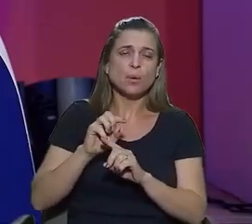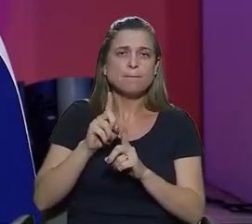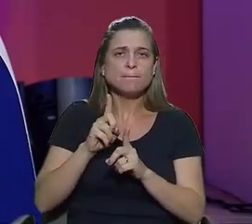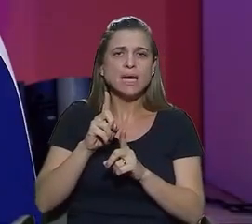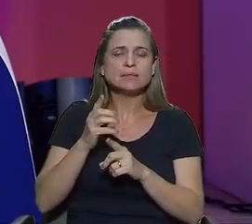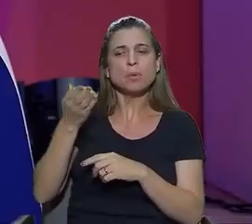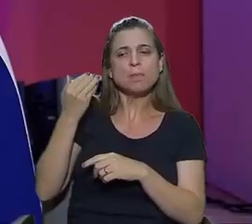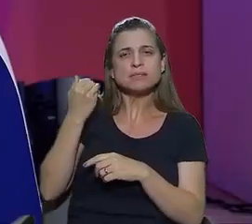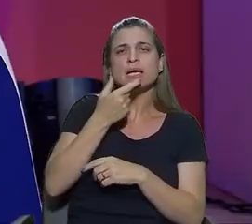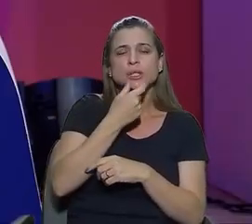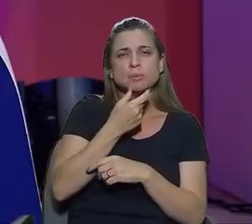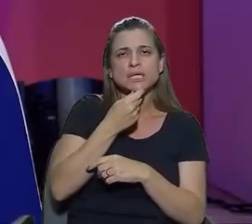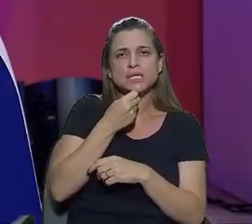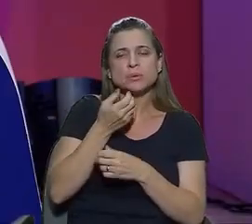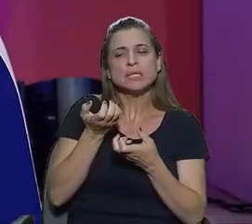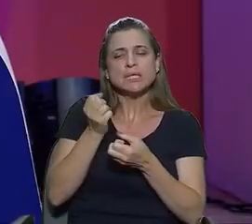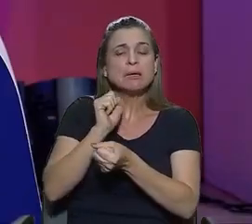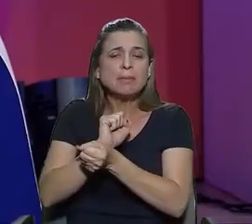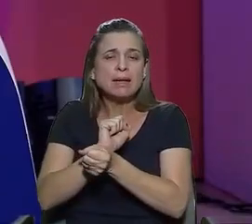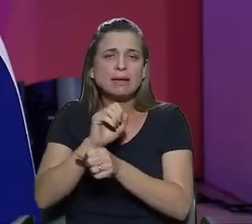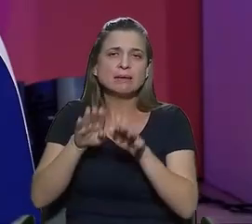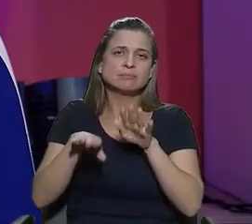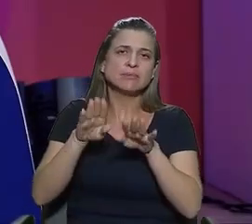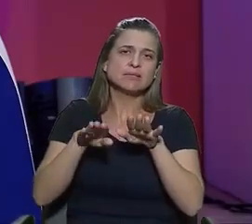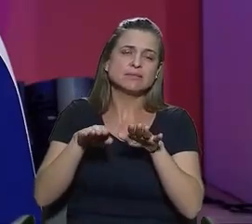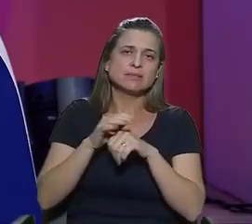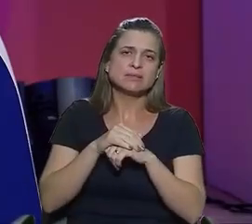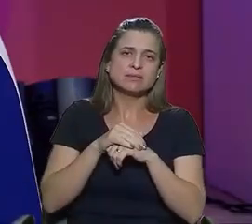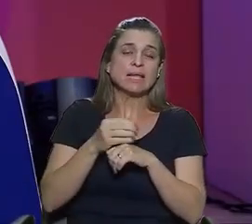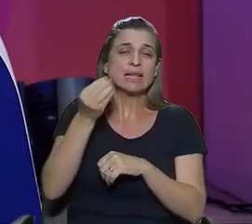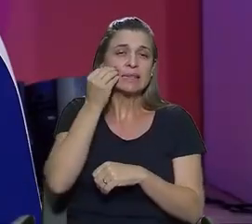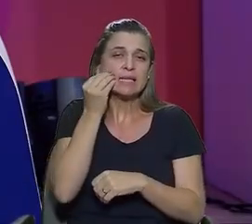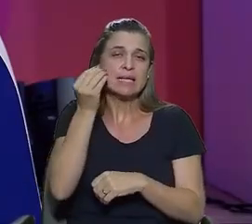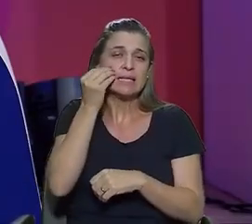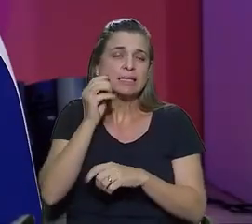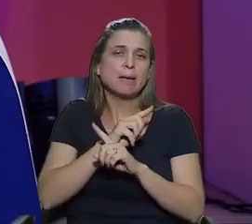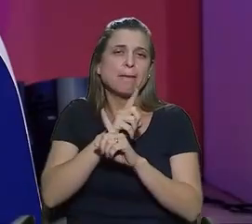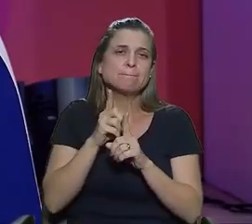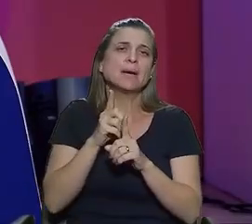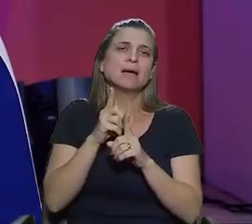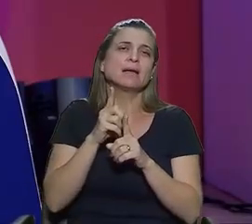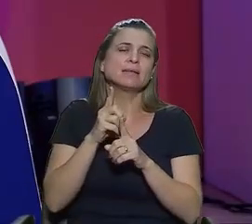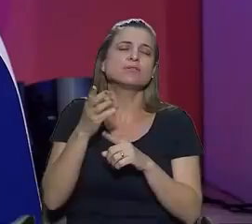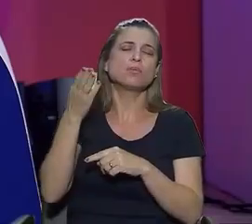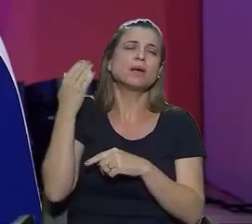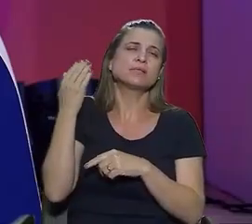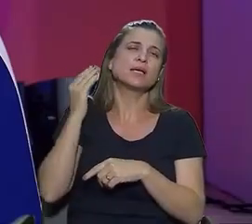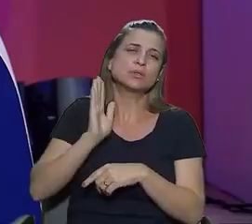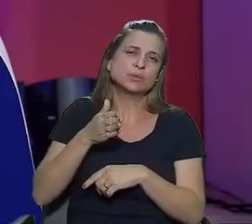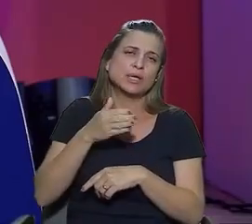um menino. Queria parar de ser um menino às vezes. Até tentei, mas eu já era um menino, muito menino